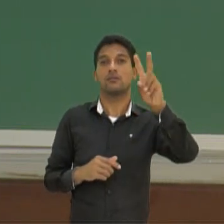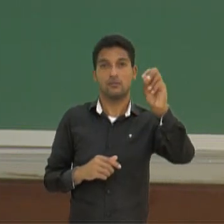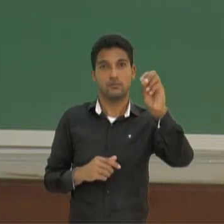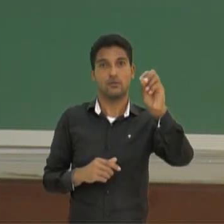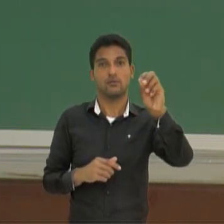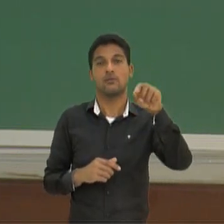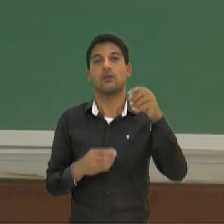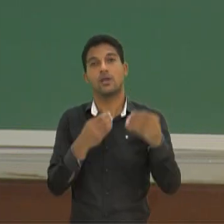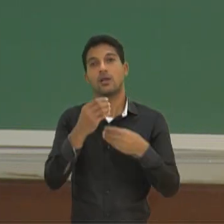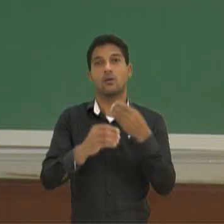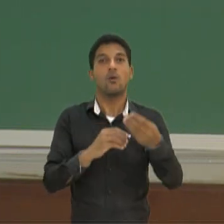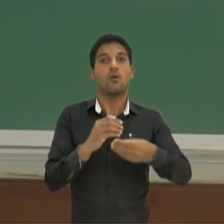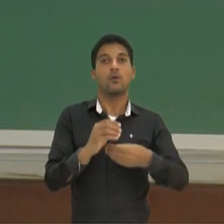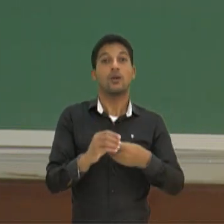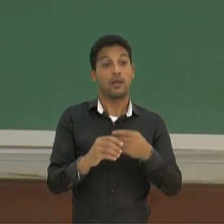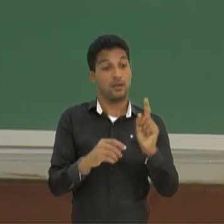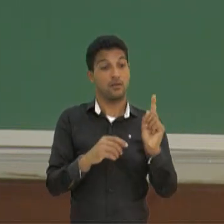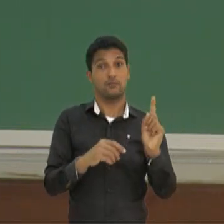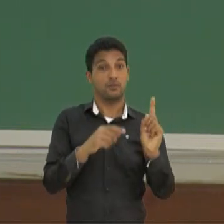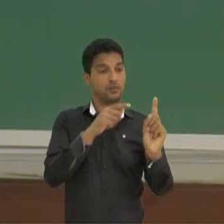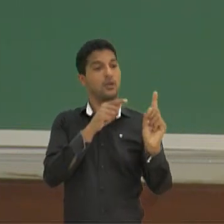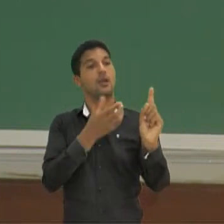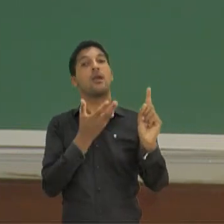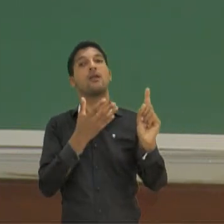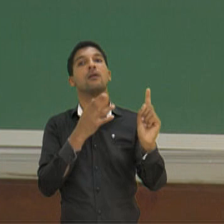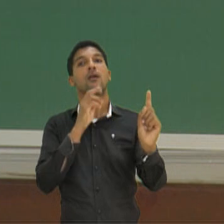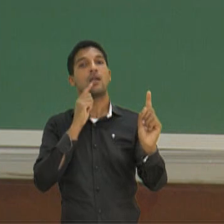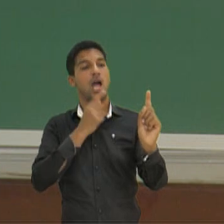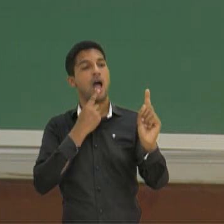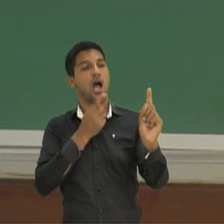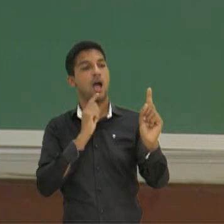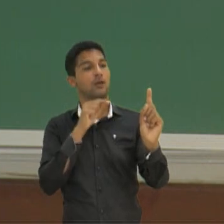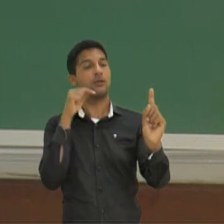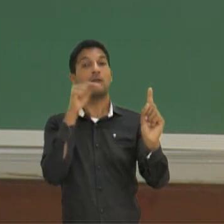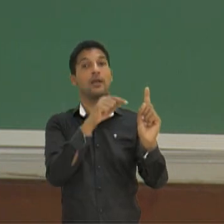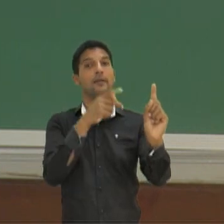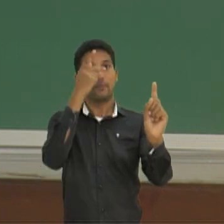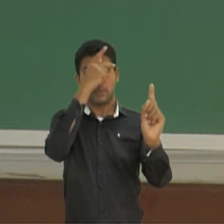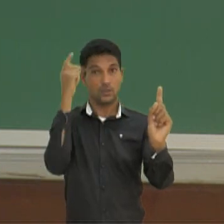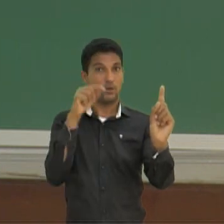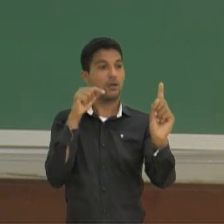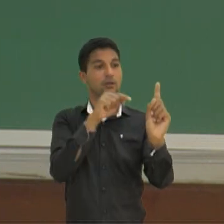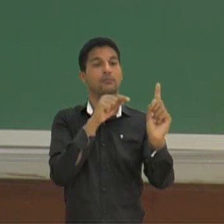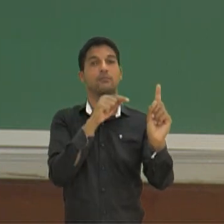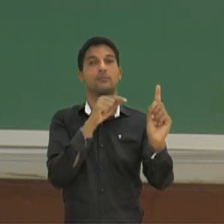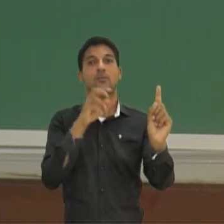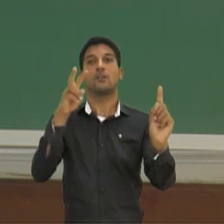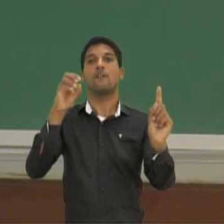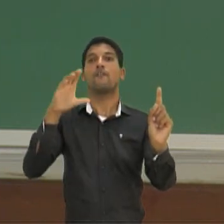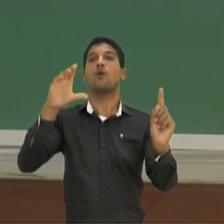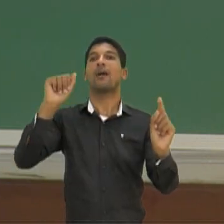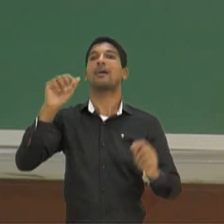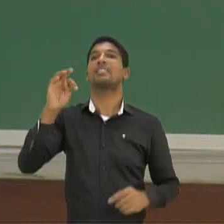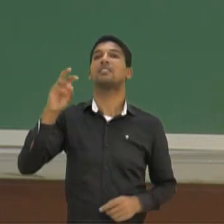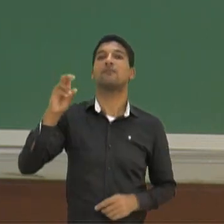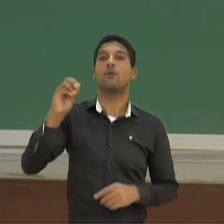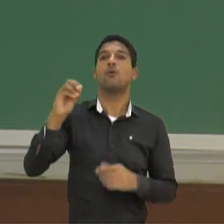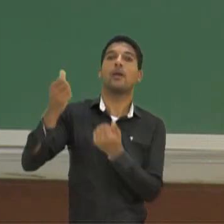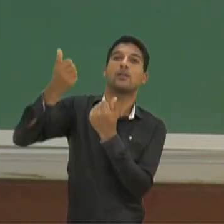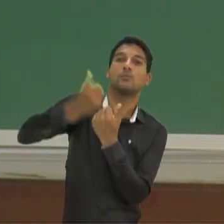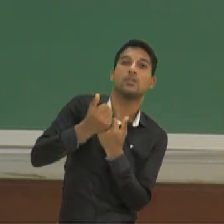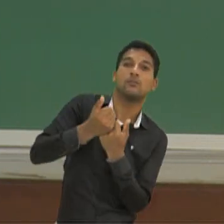quero dizer para ela, naquilo que eu quero reclamar, né? Nesse caso da carta de reclamação. Eu posso dizer prezado senhor ou